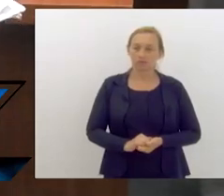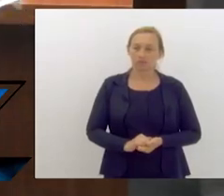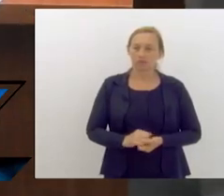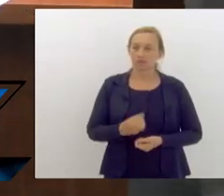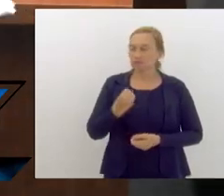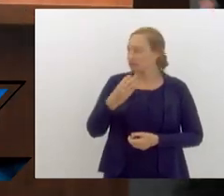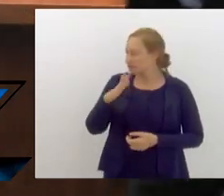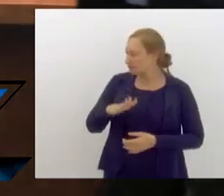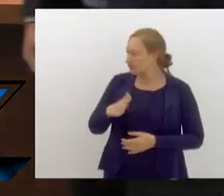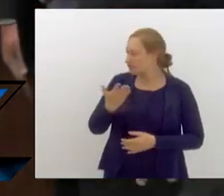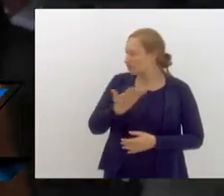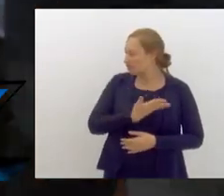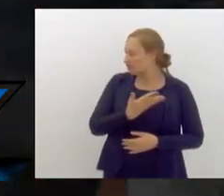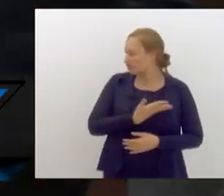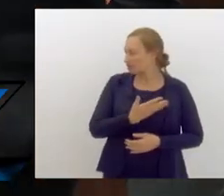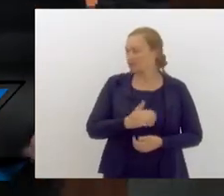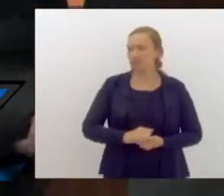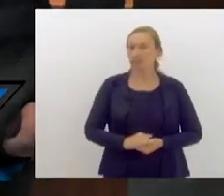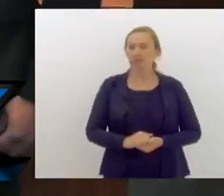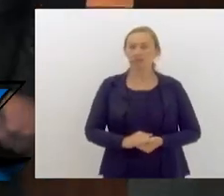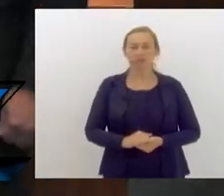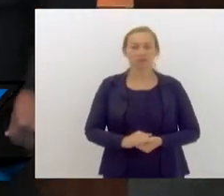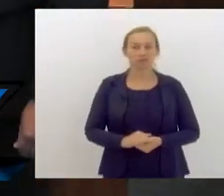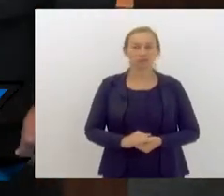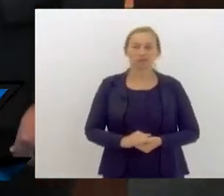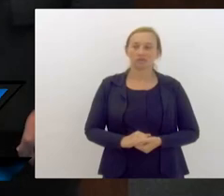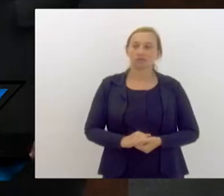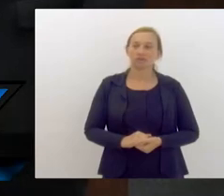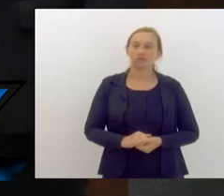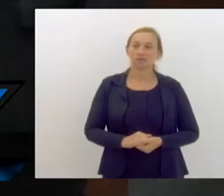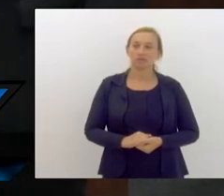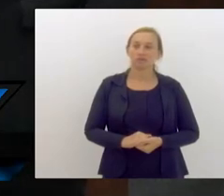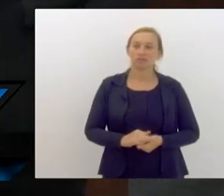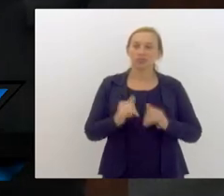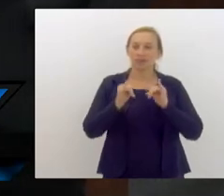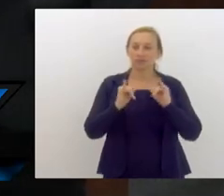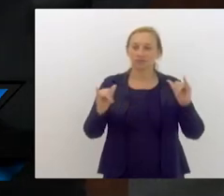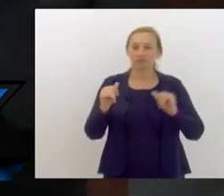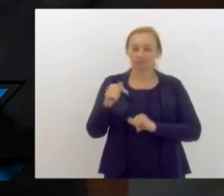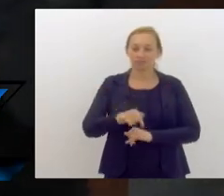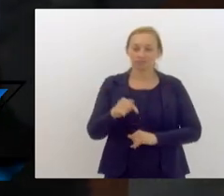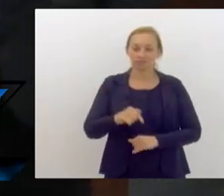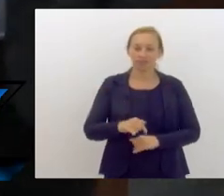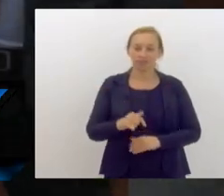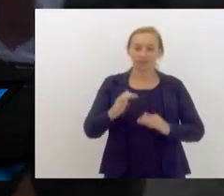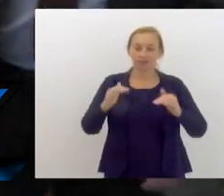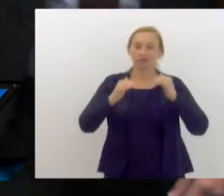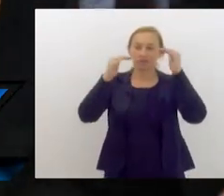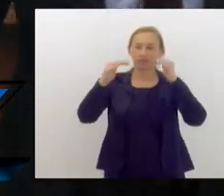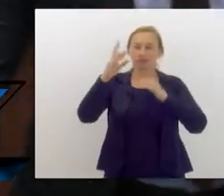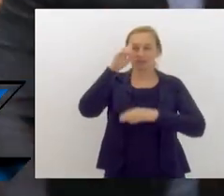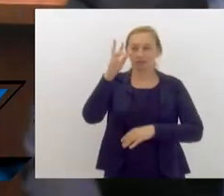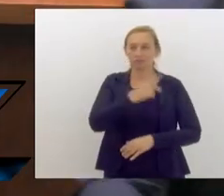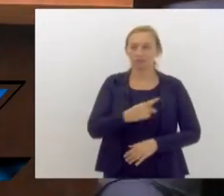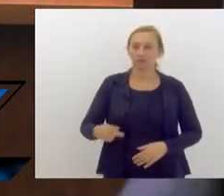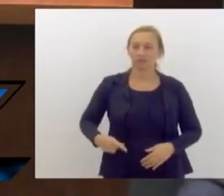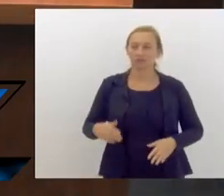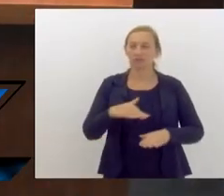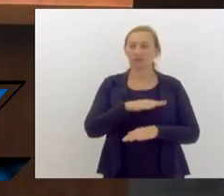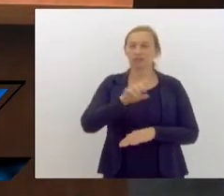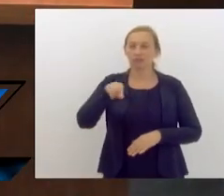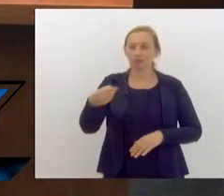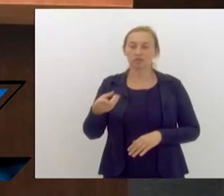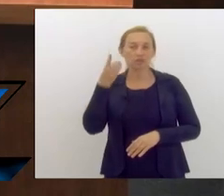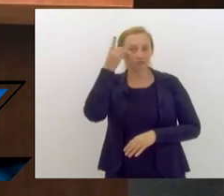Deputado Yuri e anunciar aqui a vossa excelência aos demais deputados e deputados